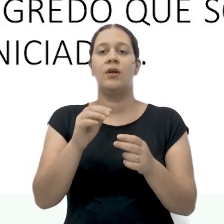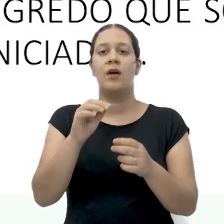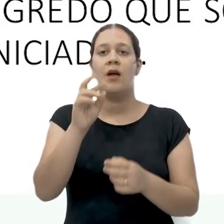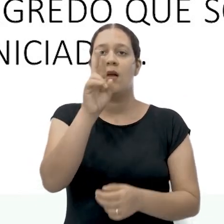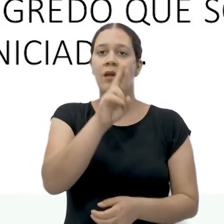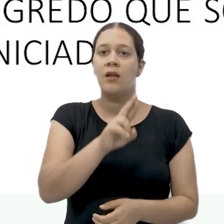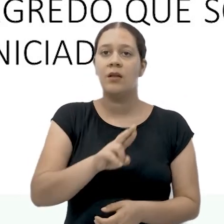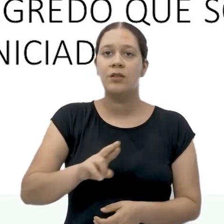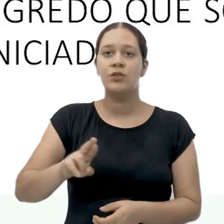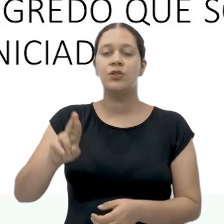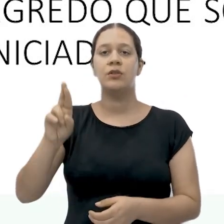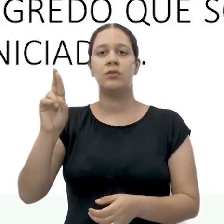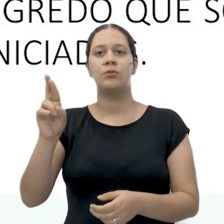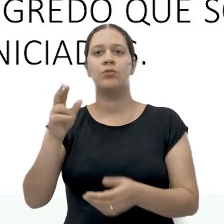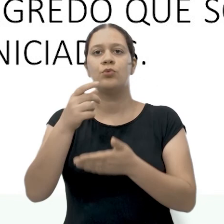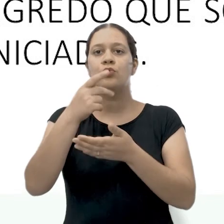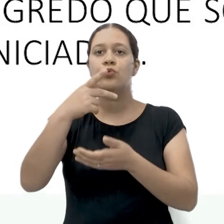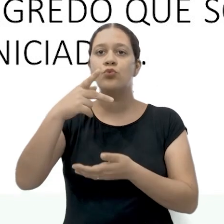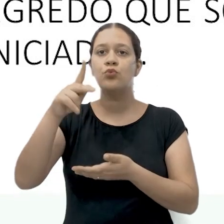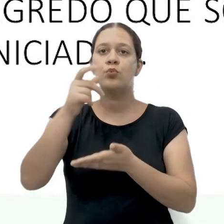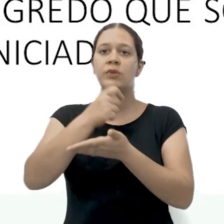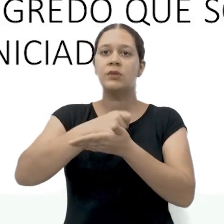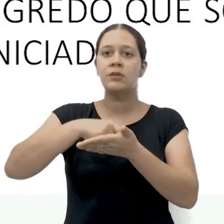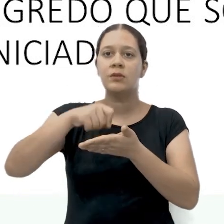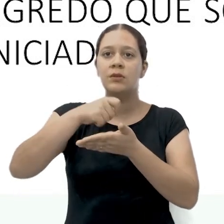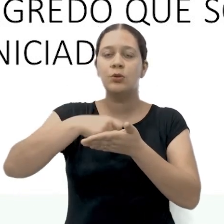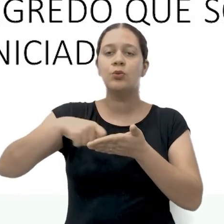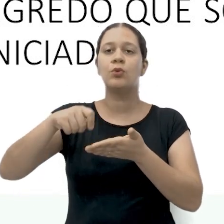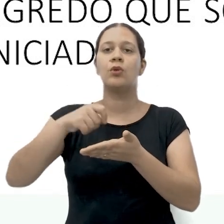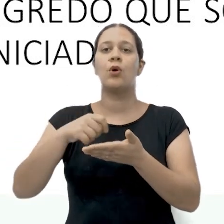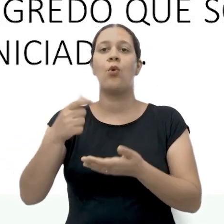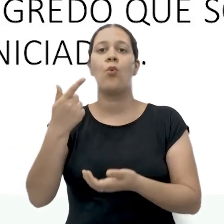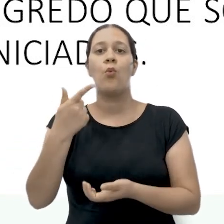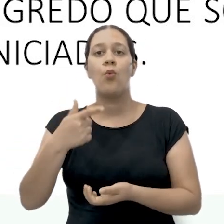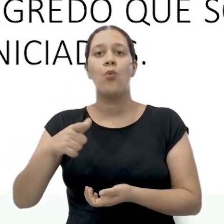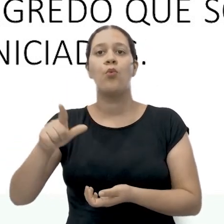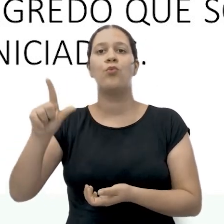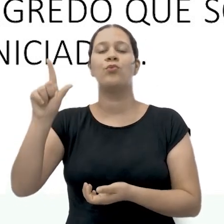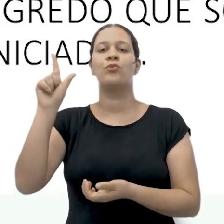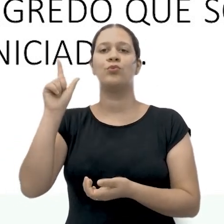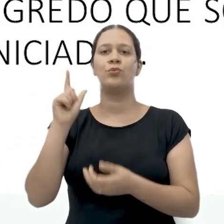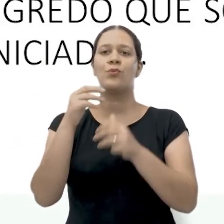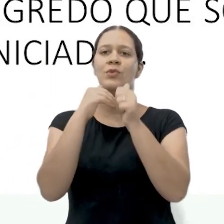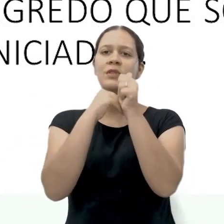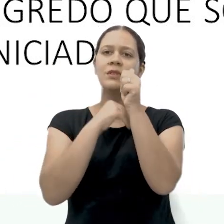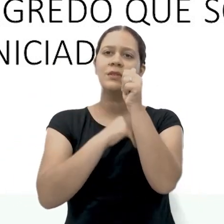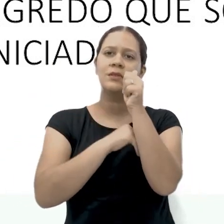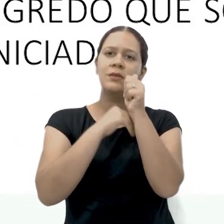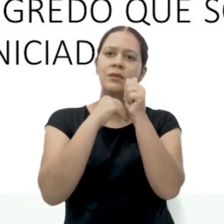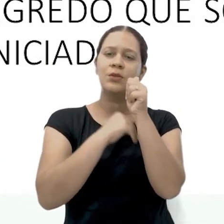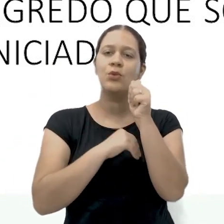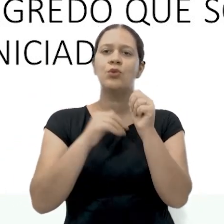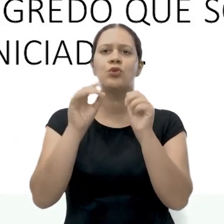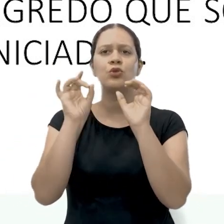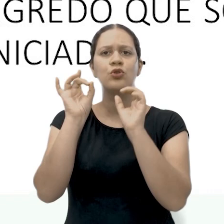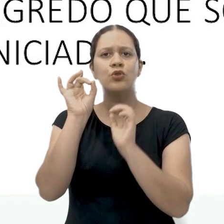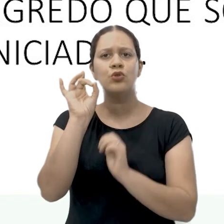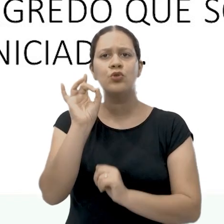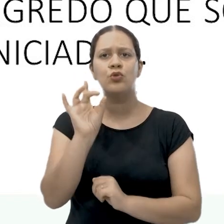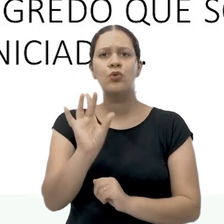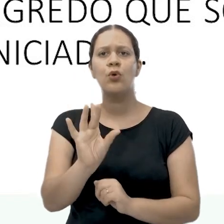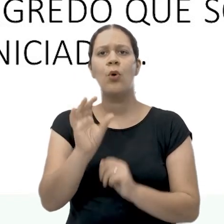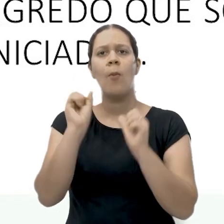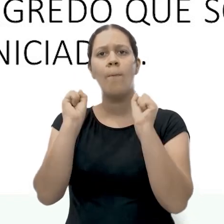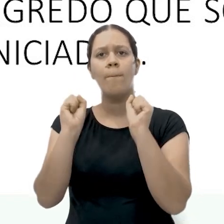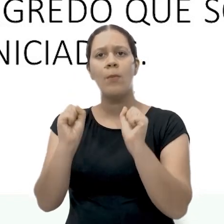as suas escrituras, outras consideram-nos um segredo que só pode ser revelado